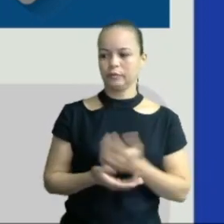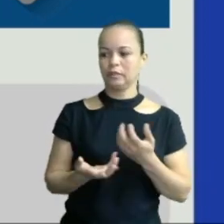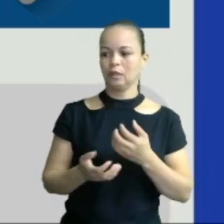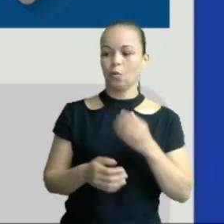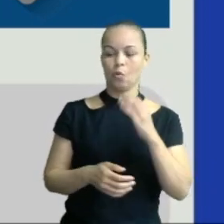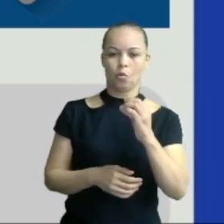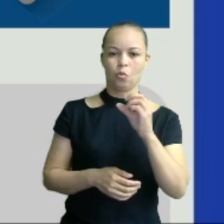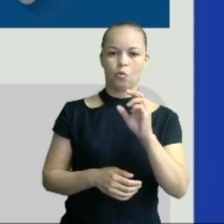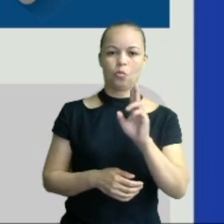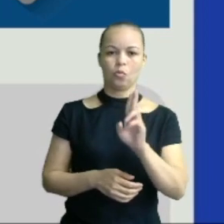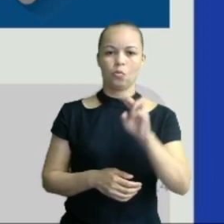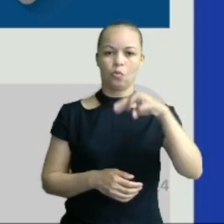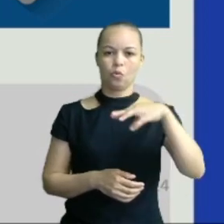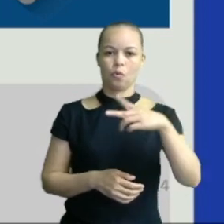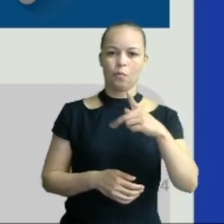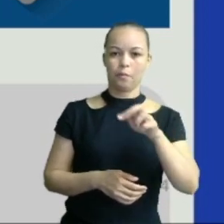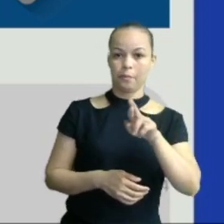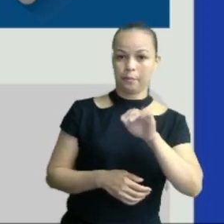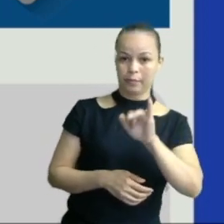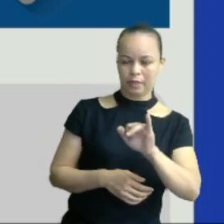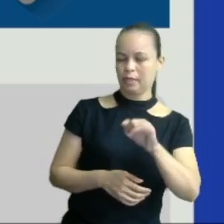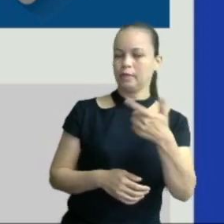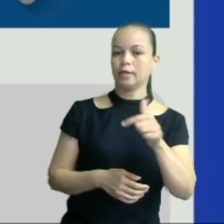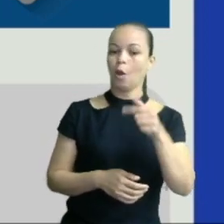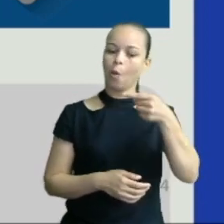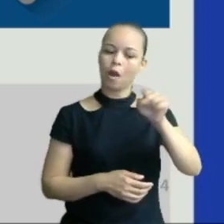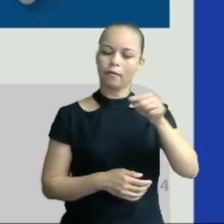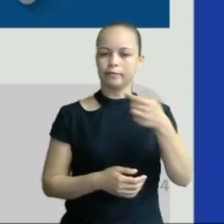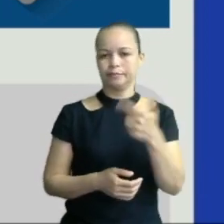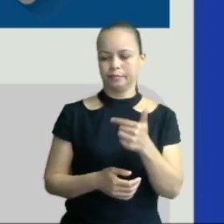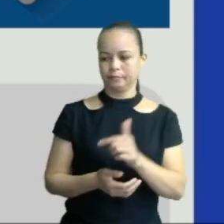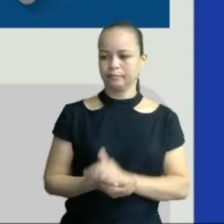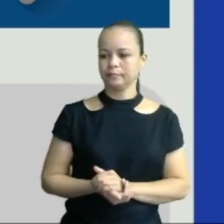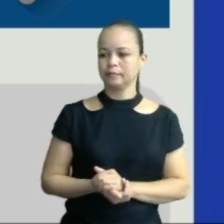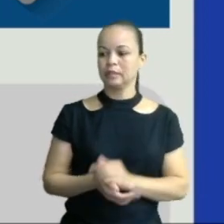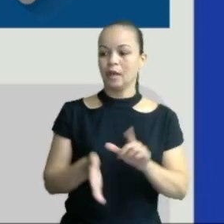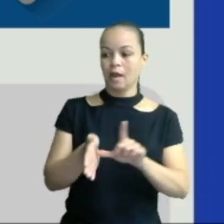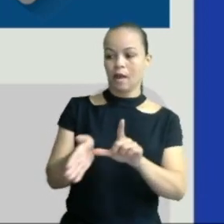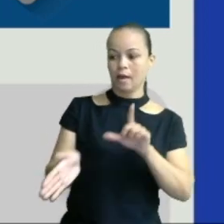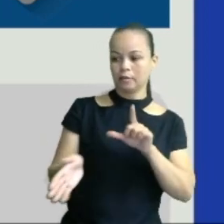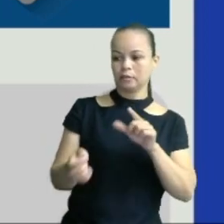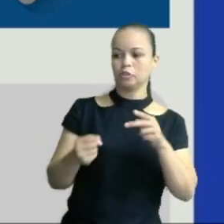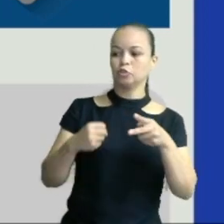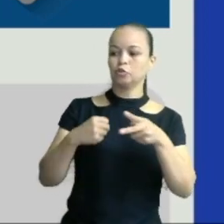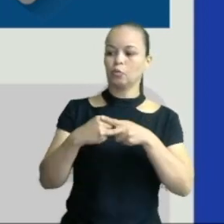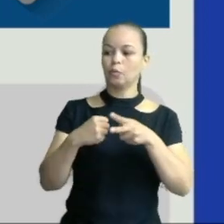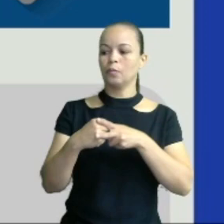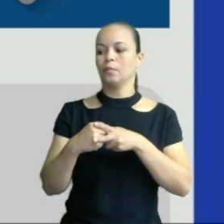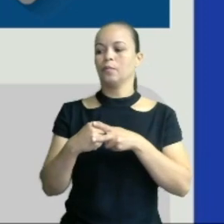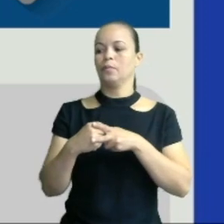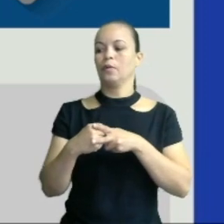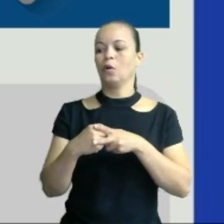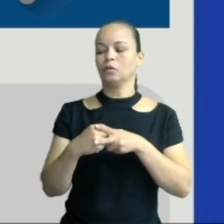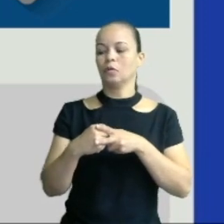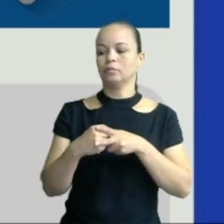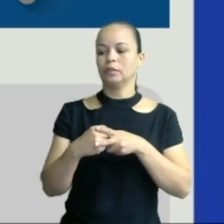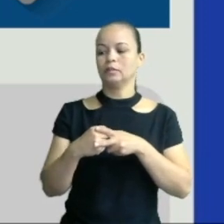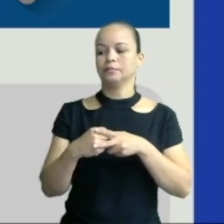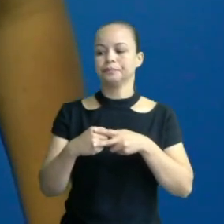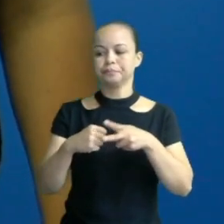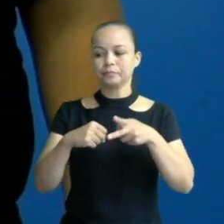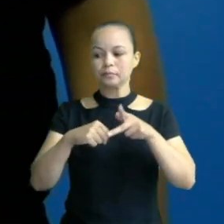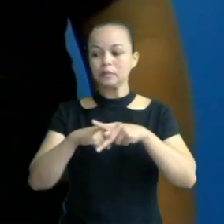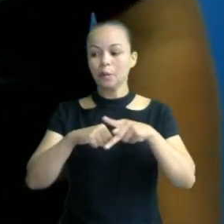pronome pessoal, não tenho que dar satisfação a ela. Ela é um pronome pessoal.